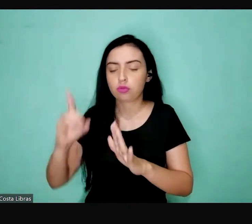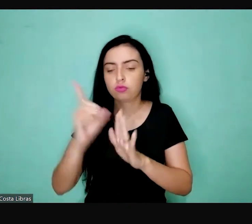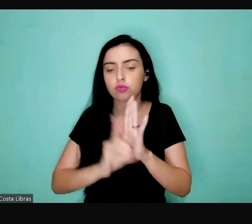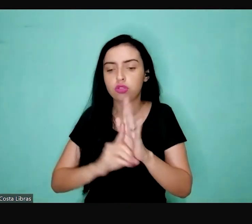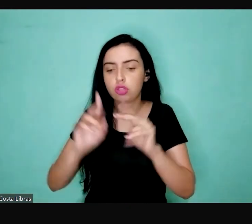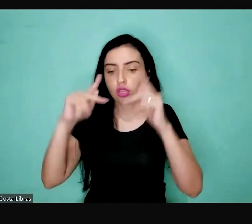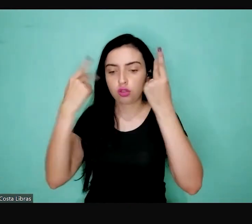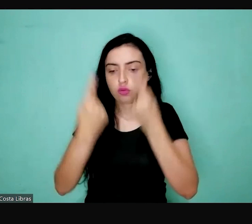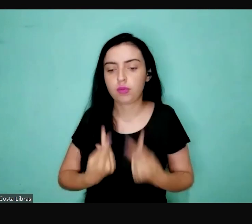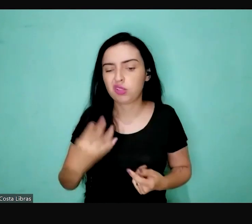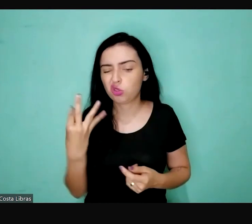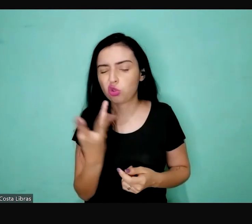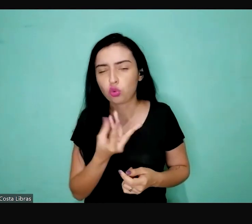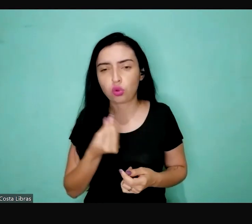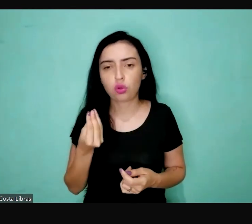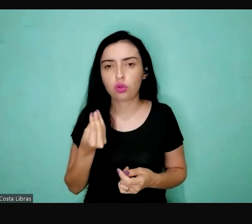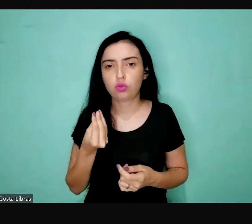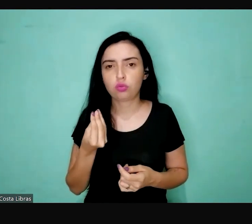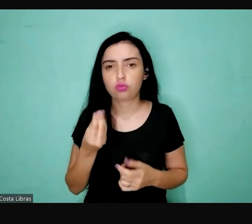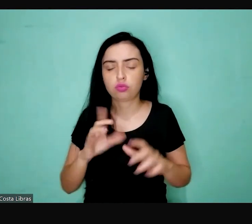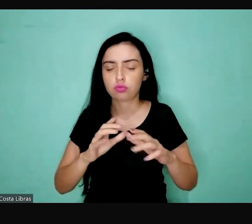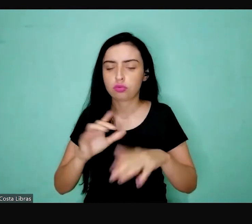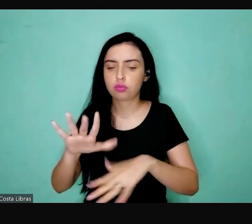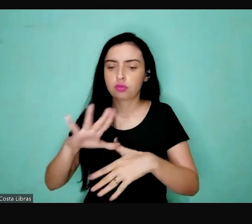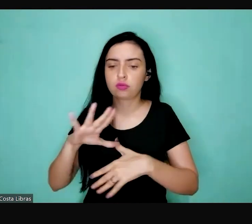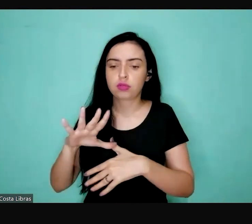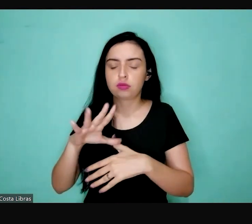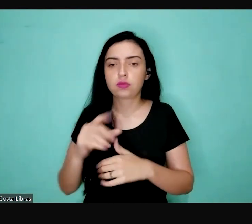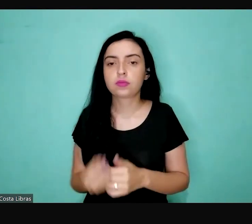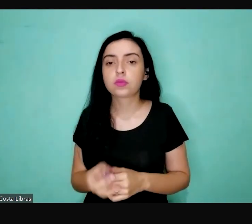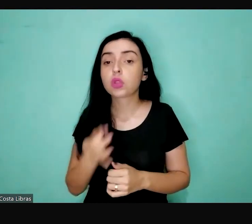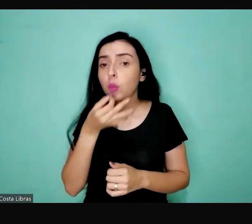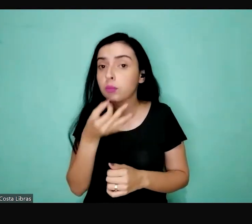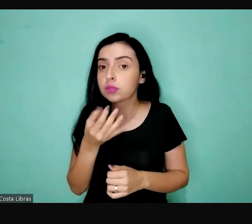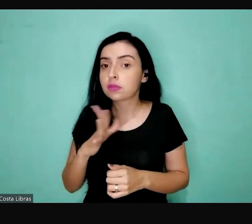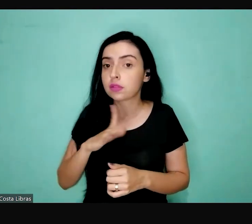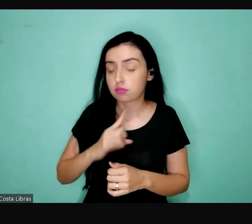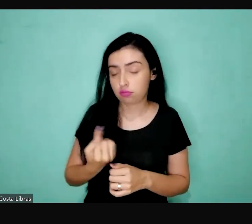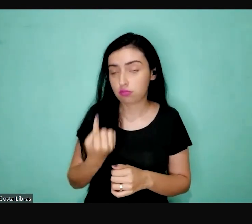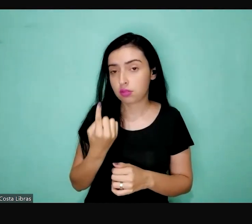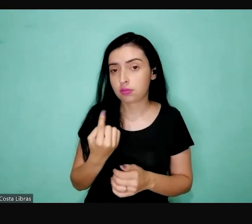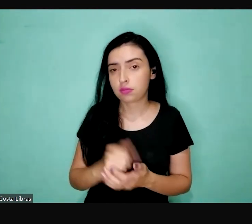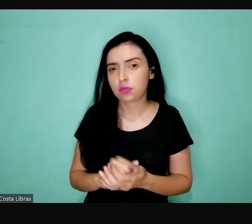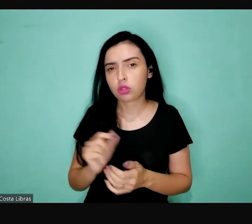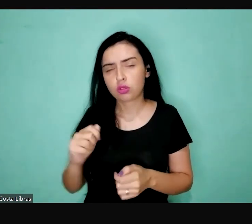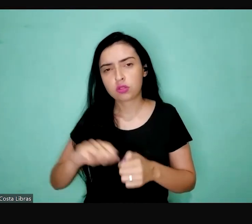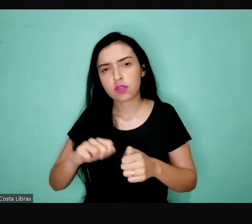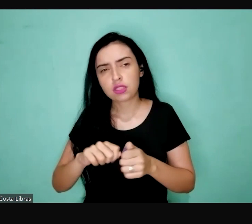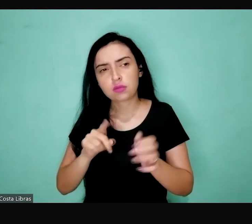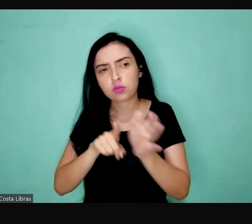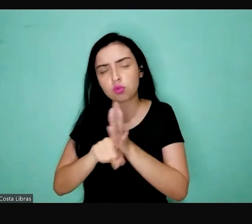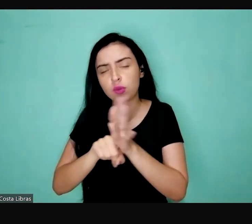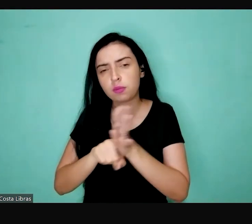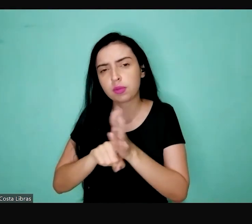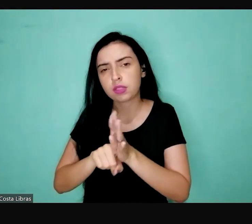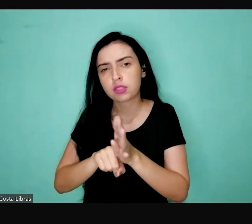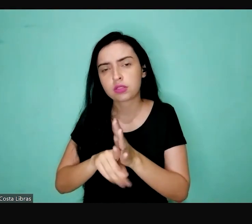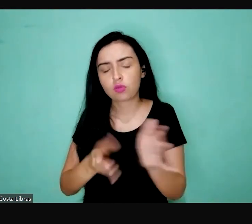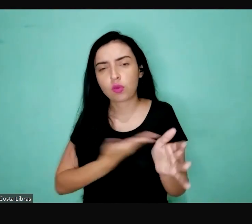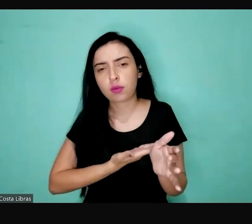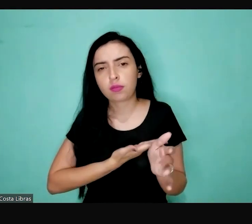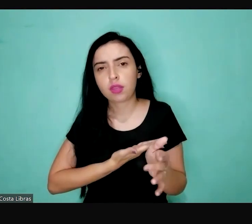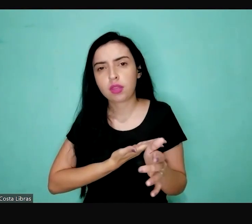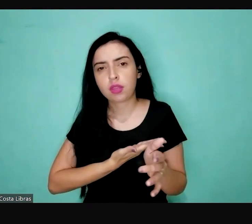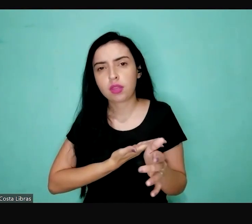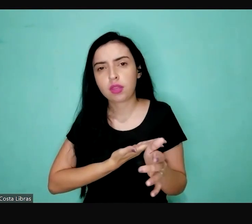por todo o continente. Se me permite só uma observação? Claro. Nós fizemos uma pesquisa, um colega do tribunal e eu, o